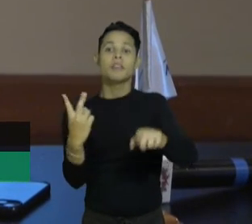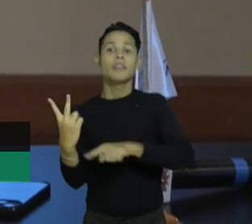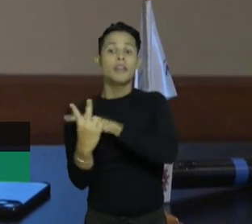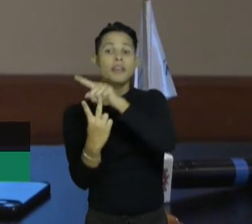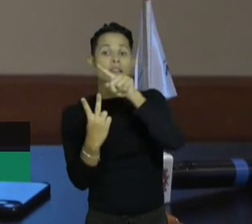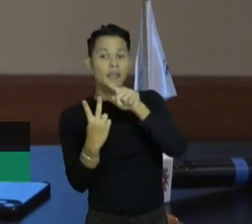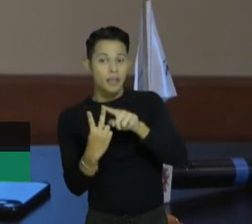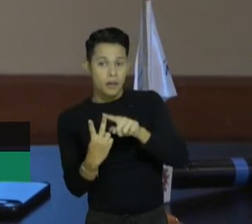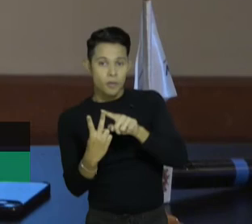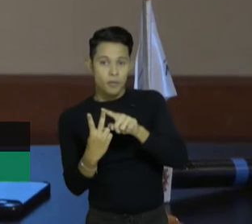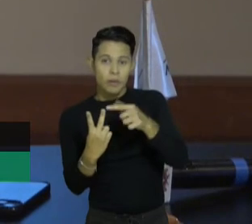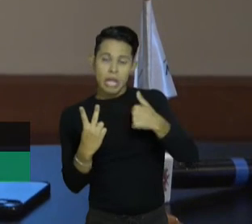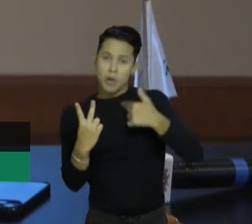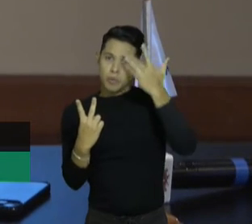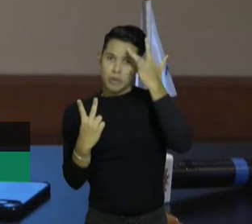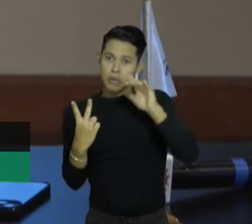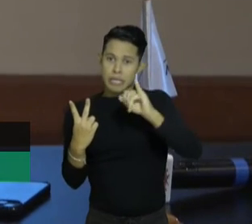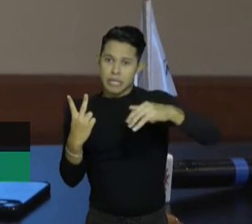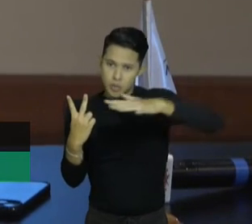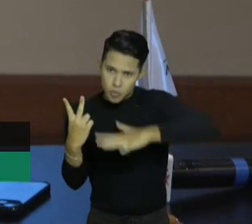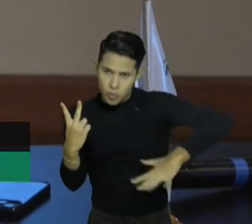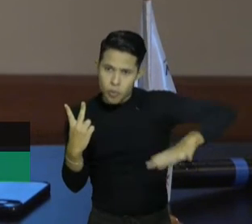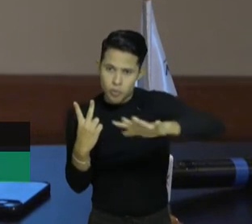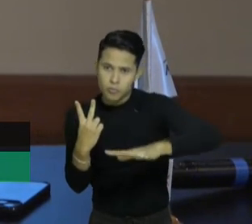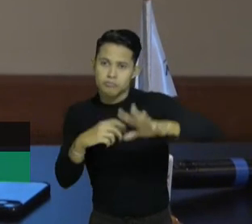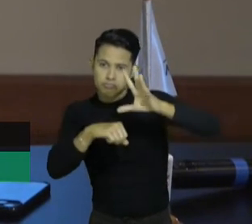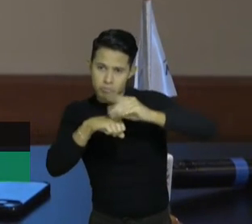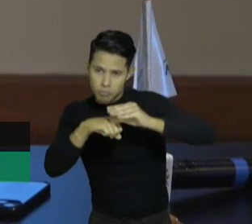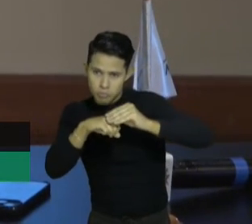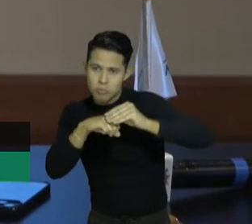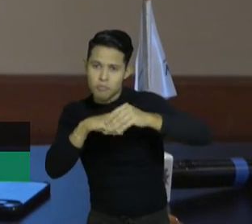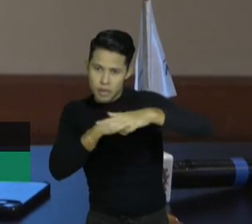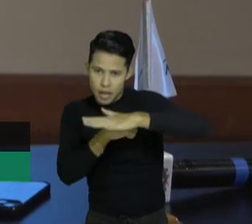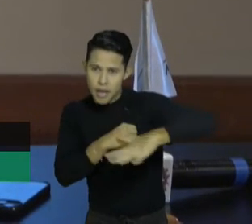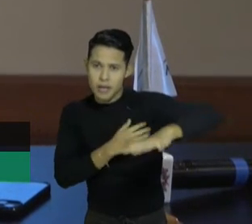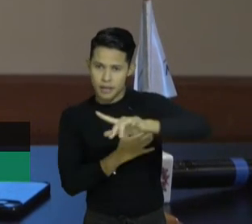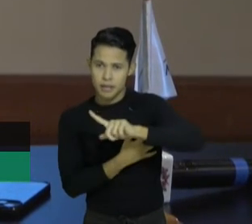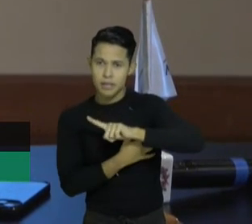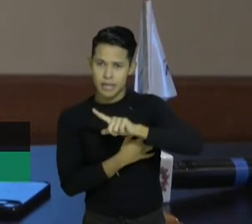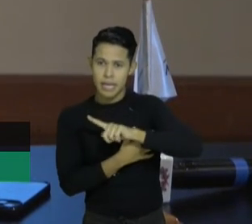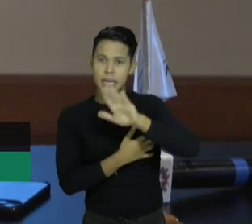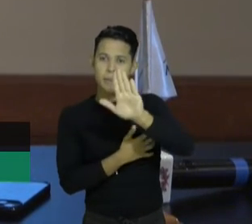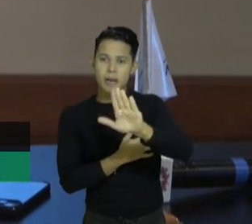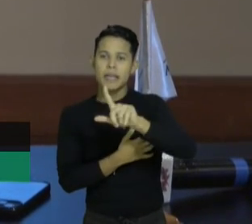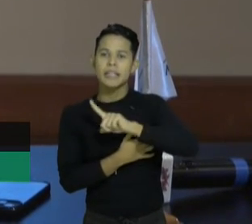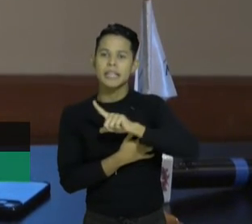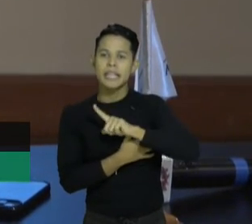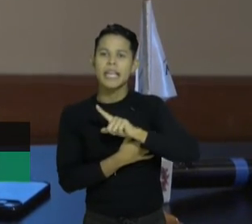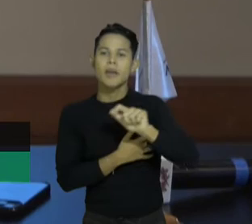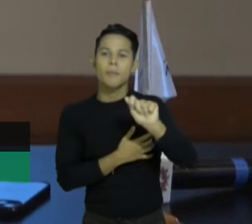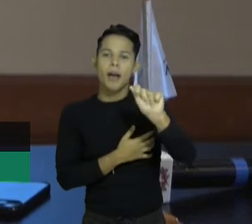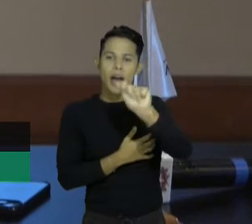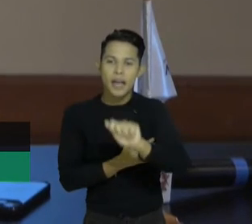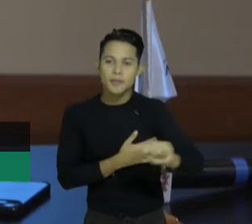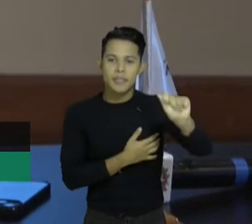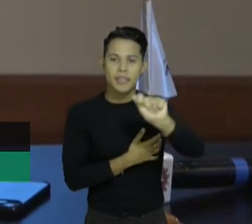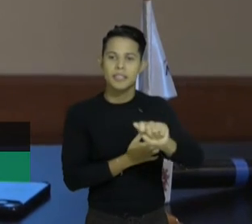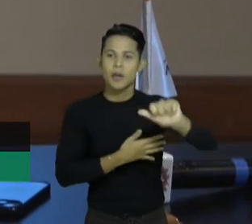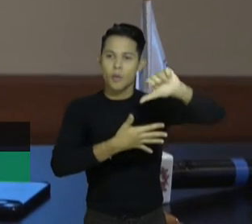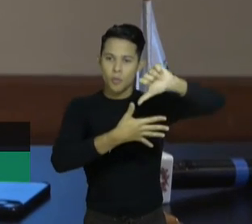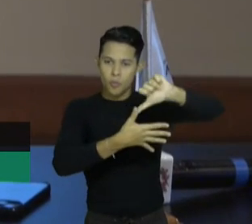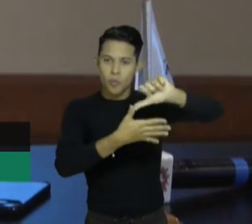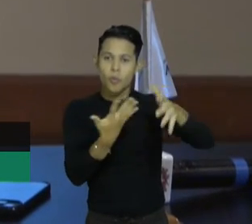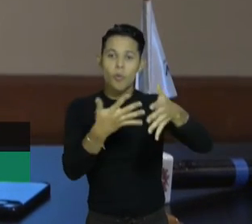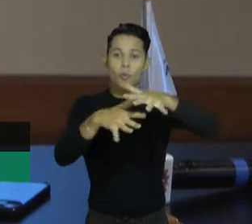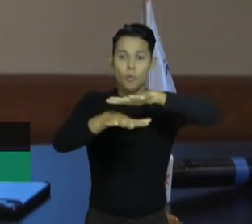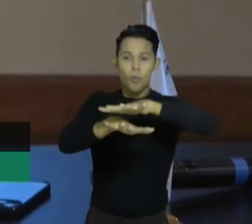com familiarizados vocês estão existe no âmbito da alad associação latino americana de integração os